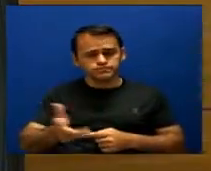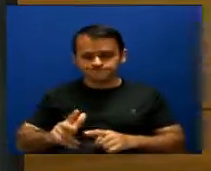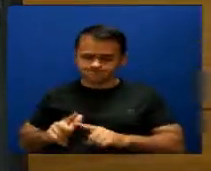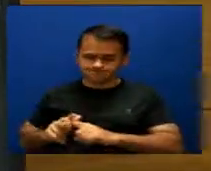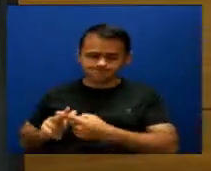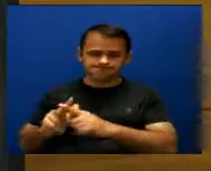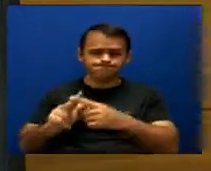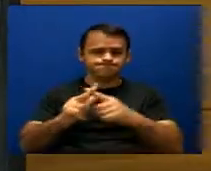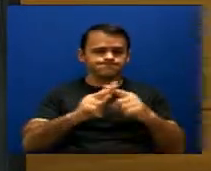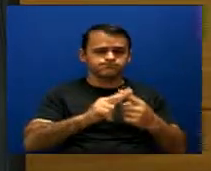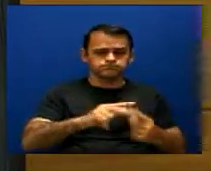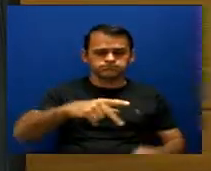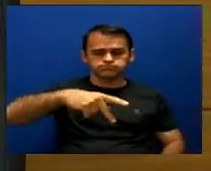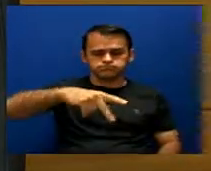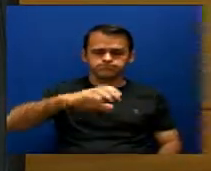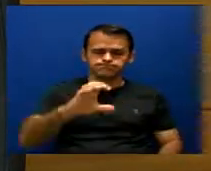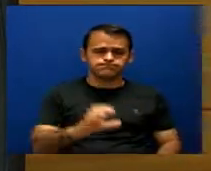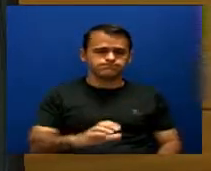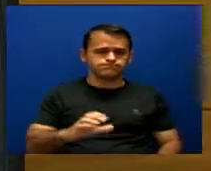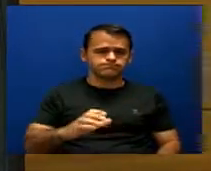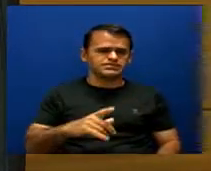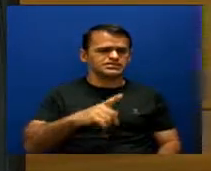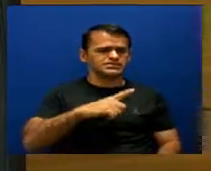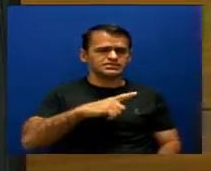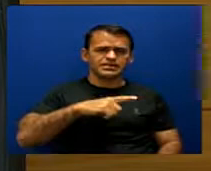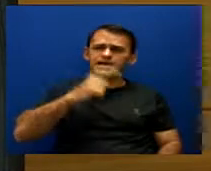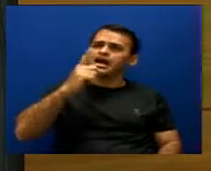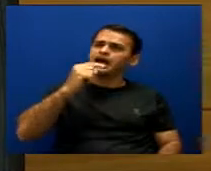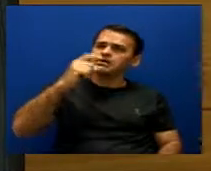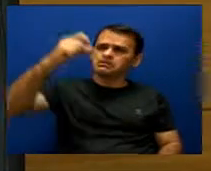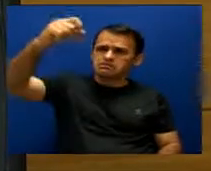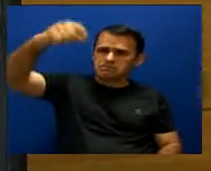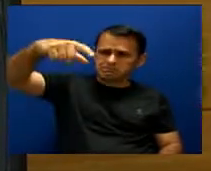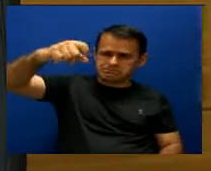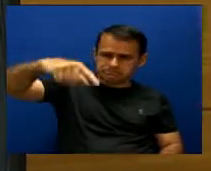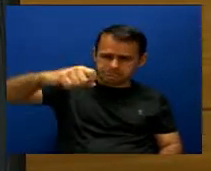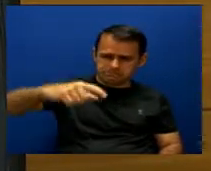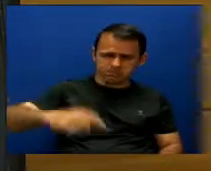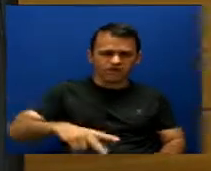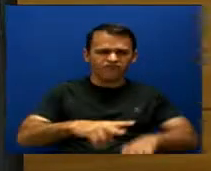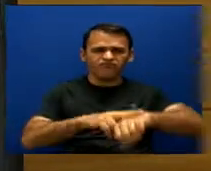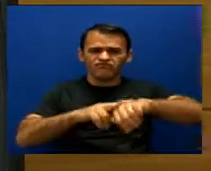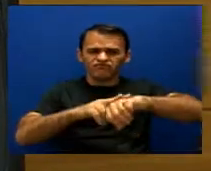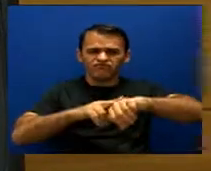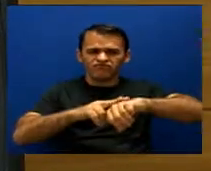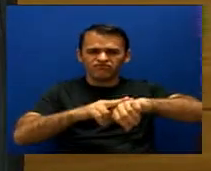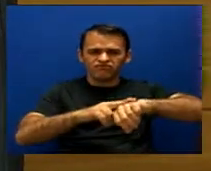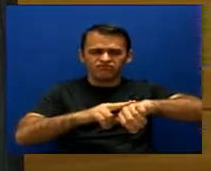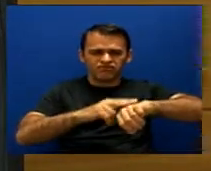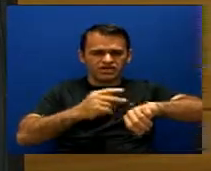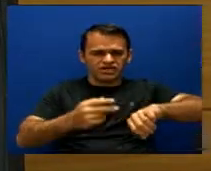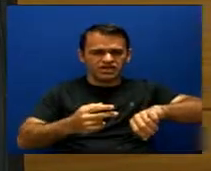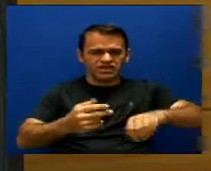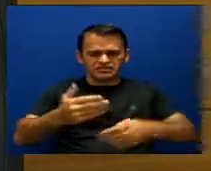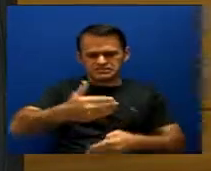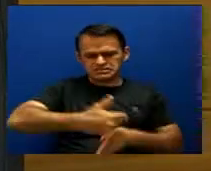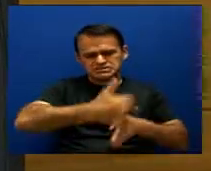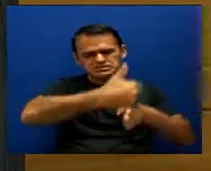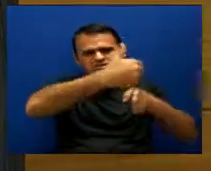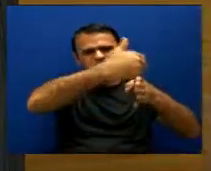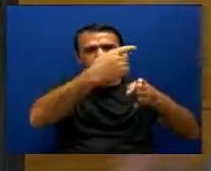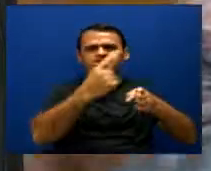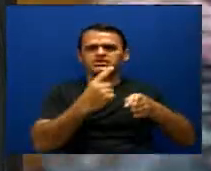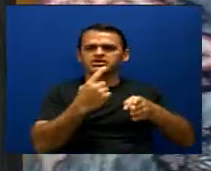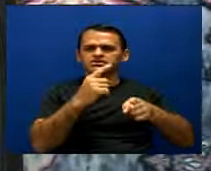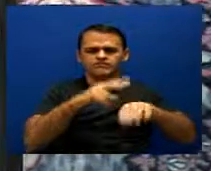um centro cirúrgico com vazamento de goteira, com bolor no teto, com equipamento sucateado, infelizmente não dá para